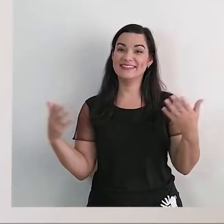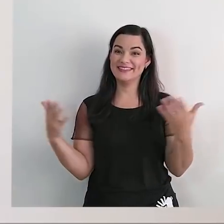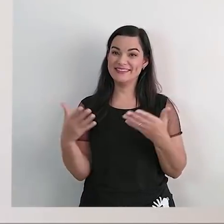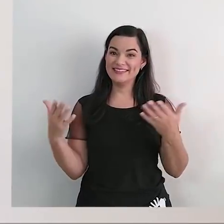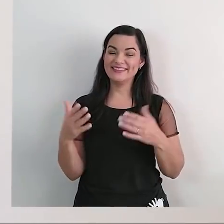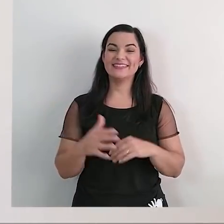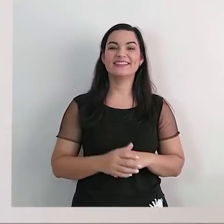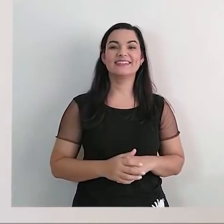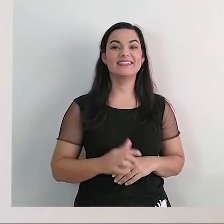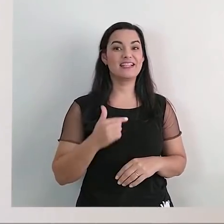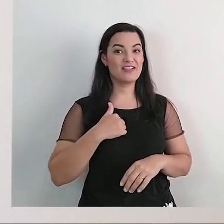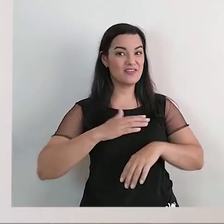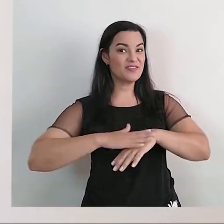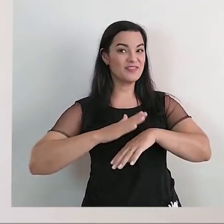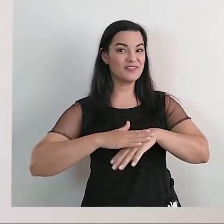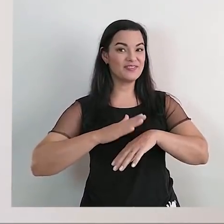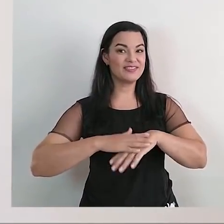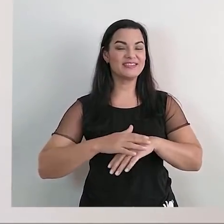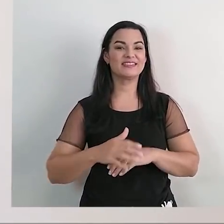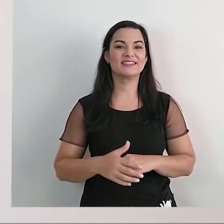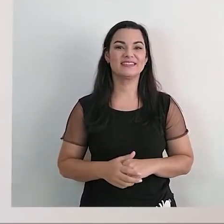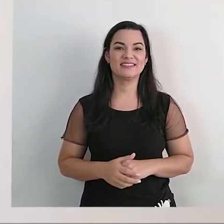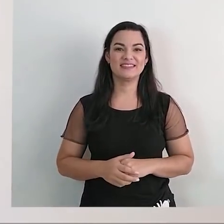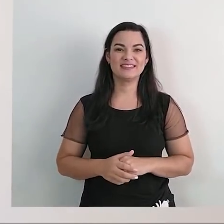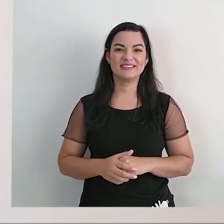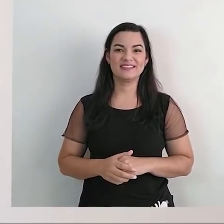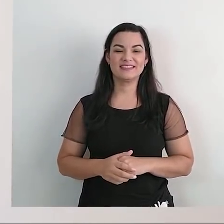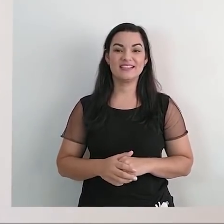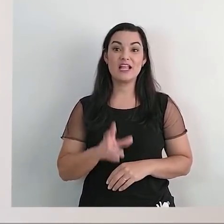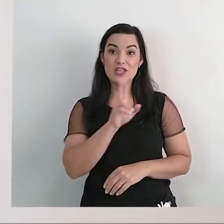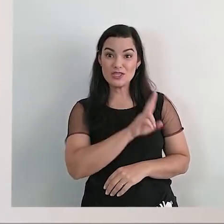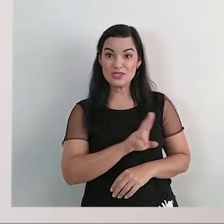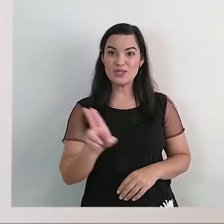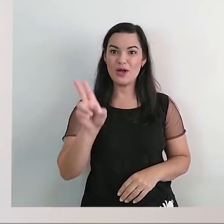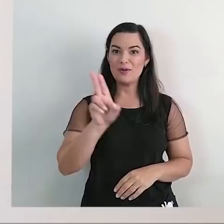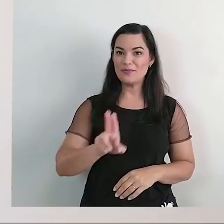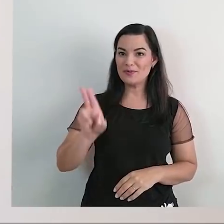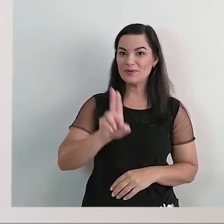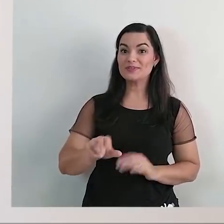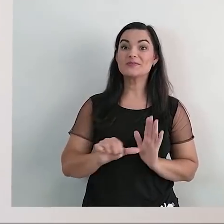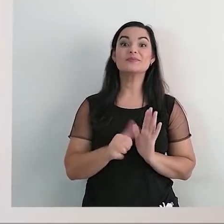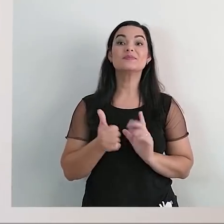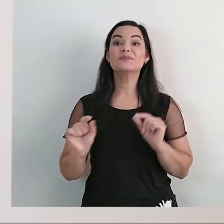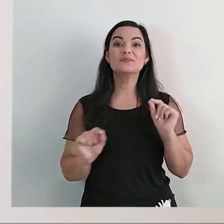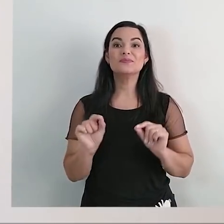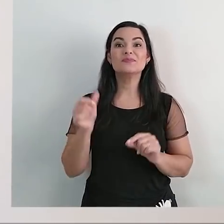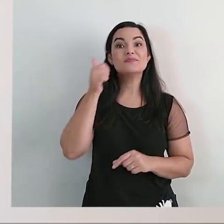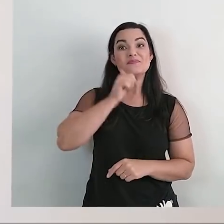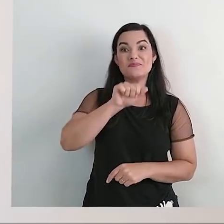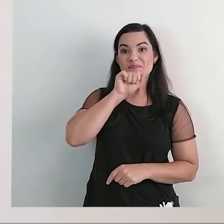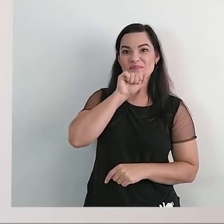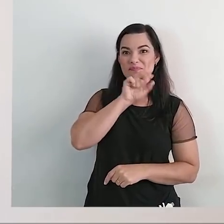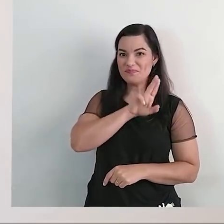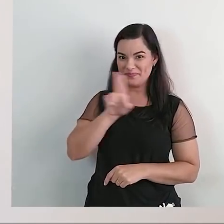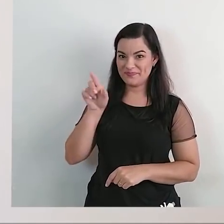orelha. Agora eu vou fazer com nomes. E o primeiro nome vai ser o nome da